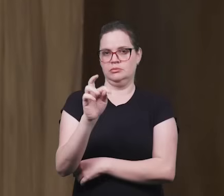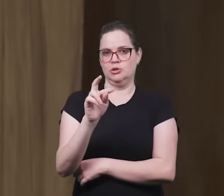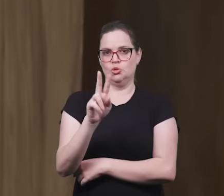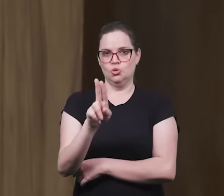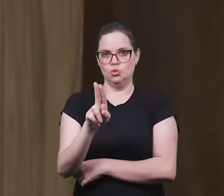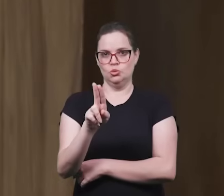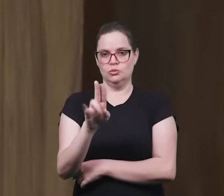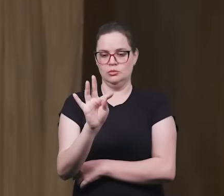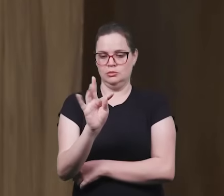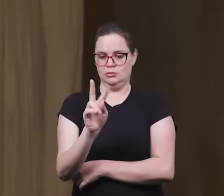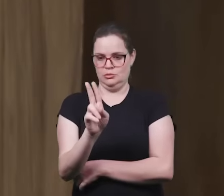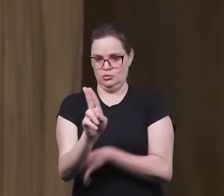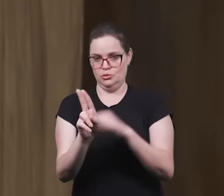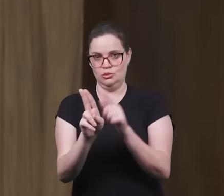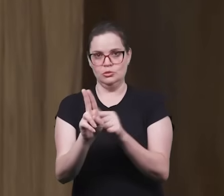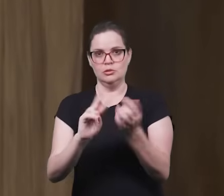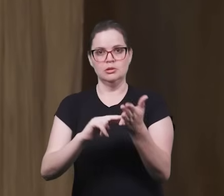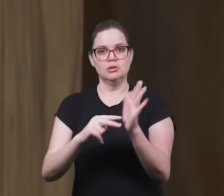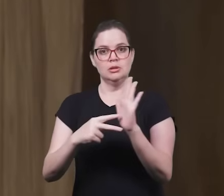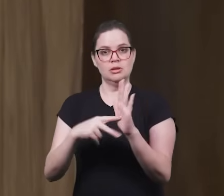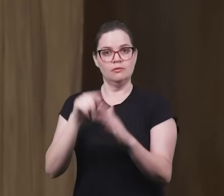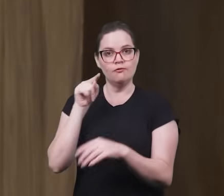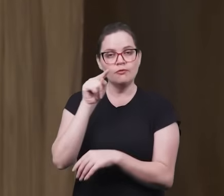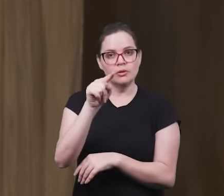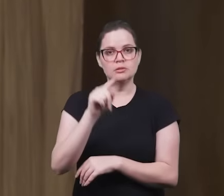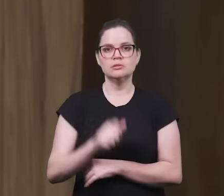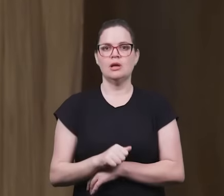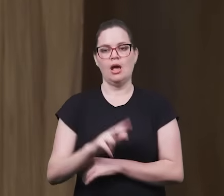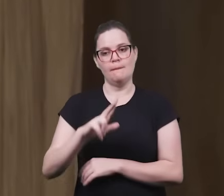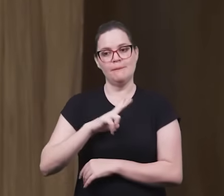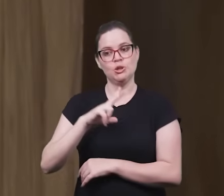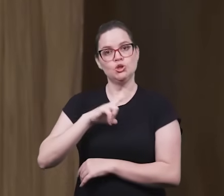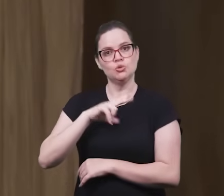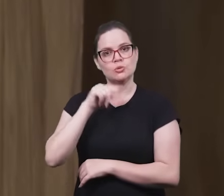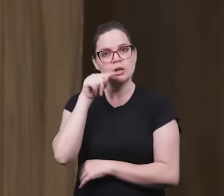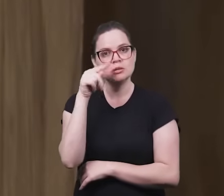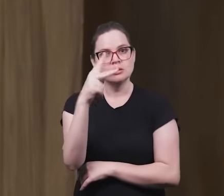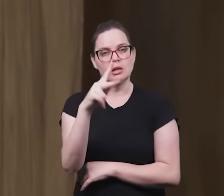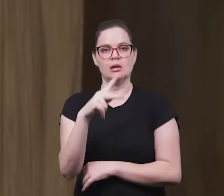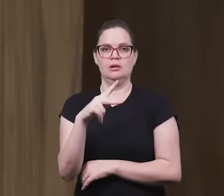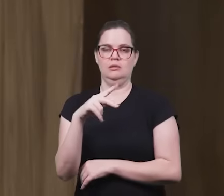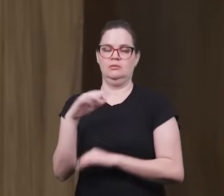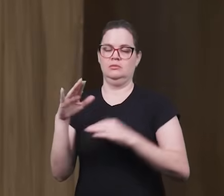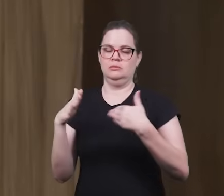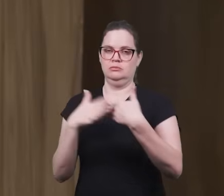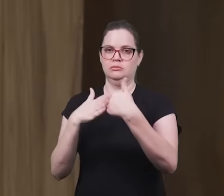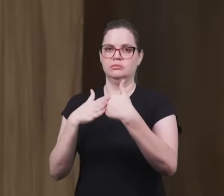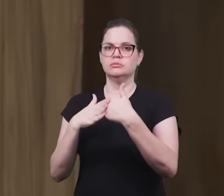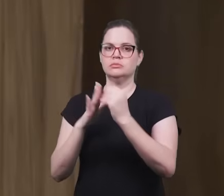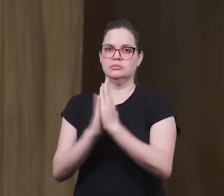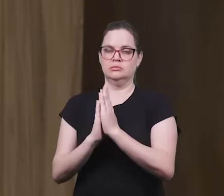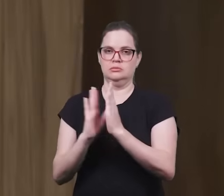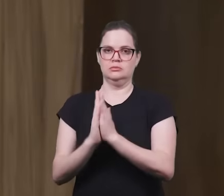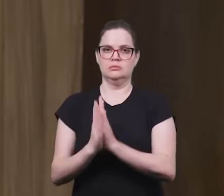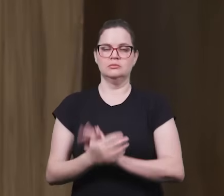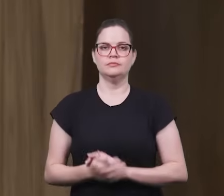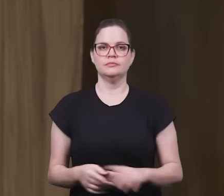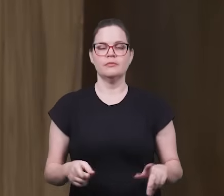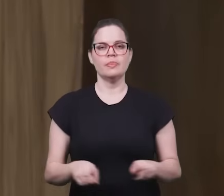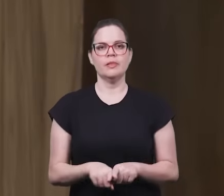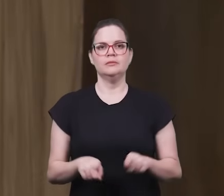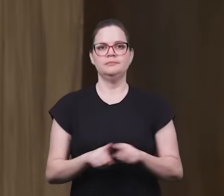no singular, enfatiza o caráter individual da oração. Chama